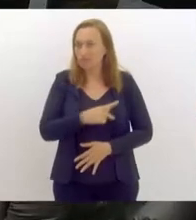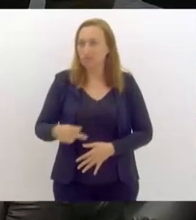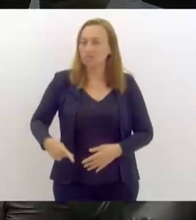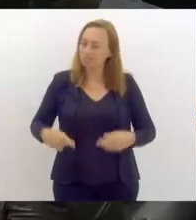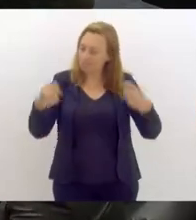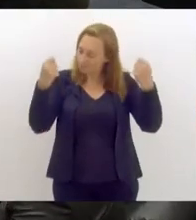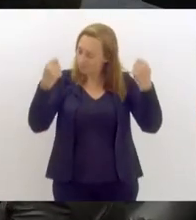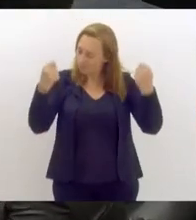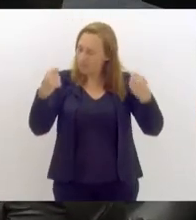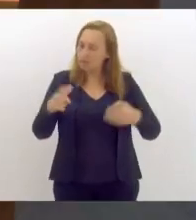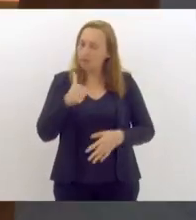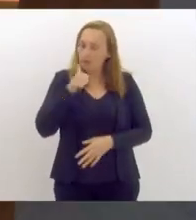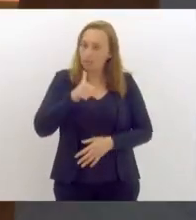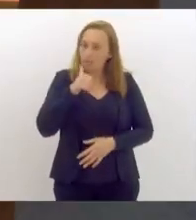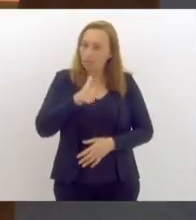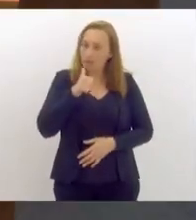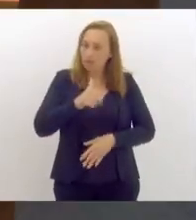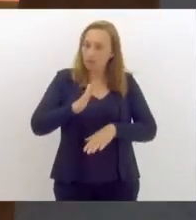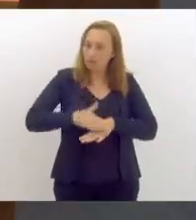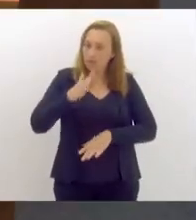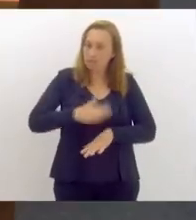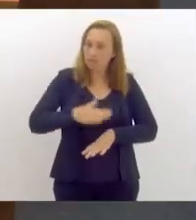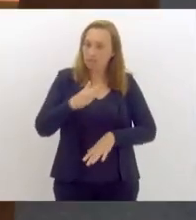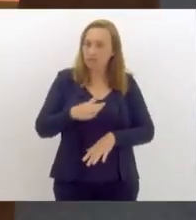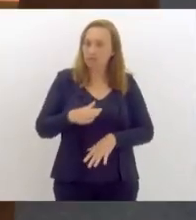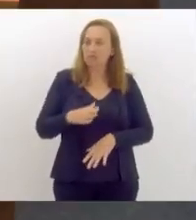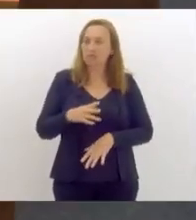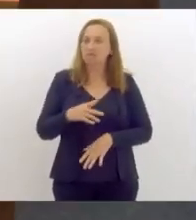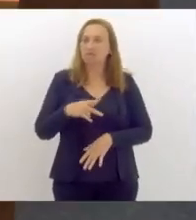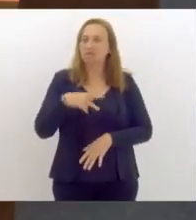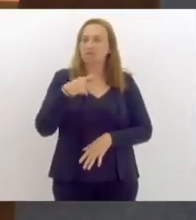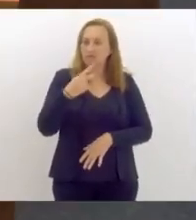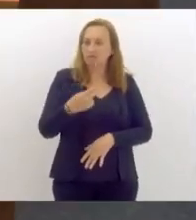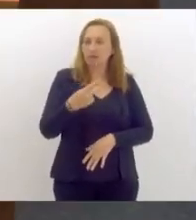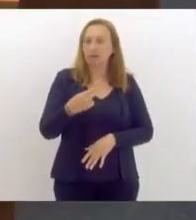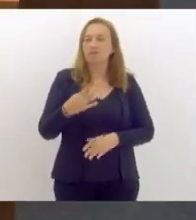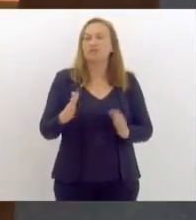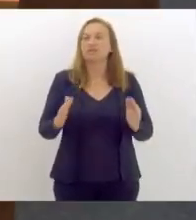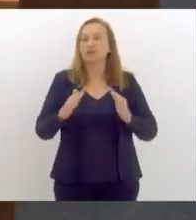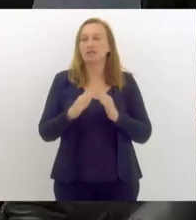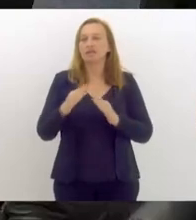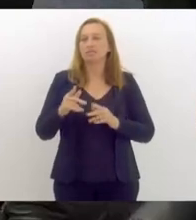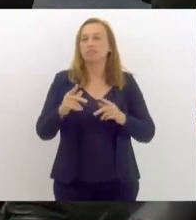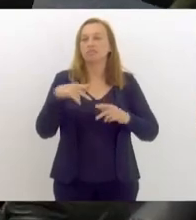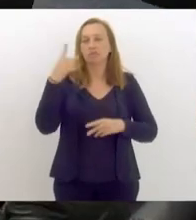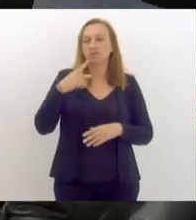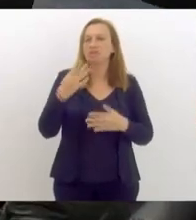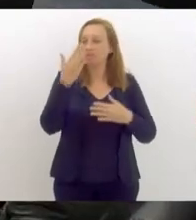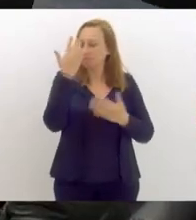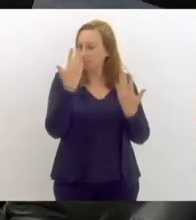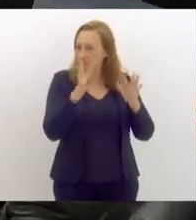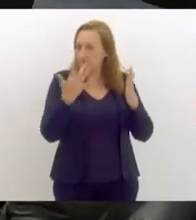isso para que as mulheres tenham cada vez mais protagonismo nessa casa política muito obrigada